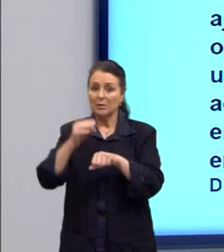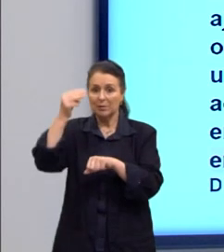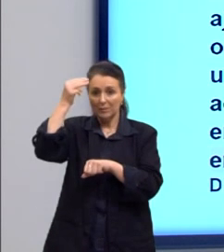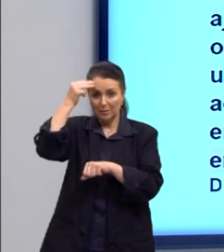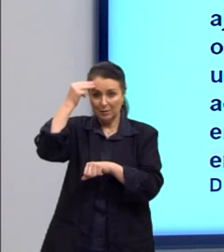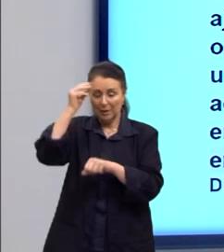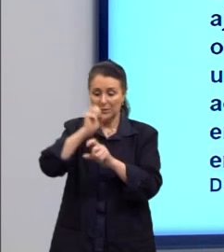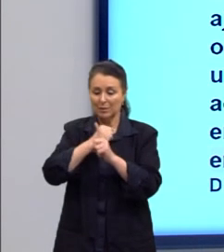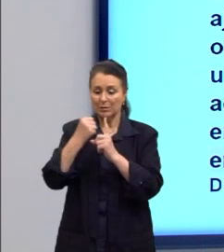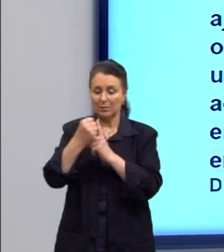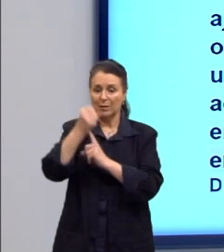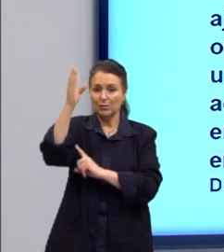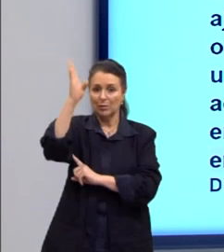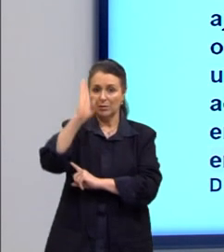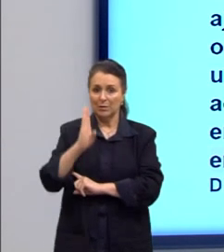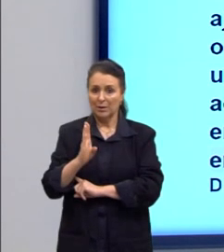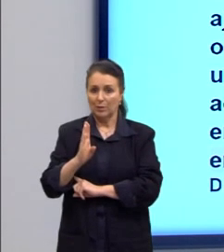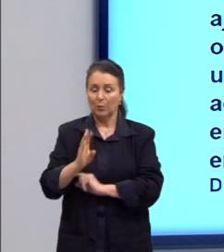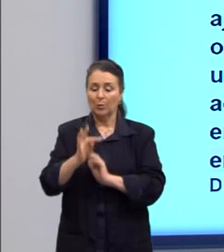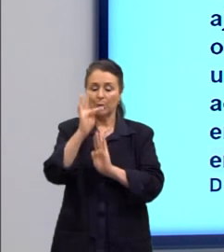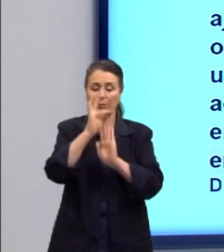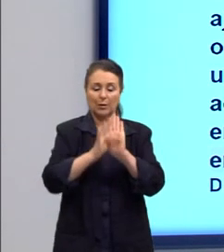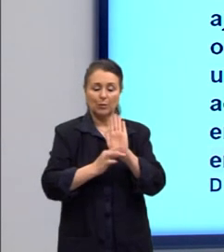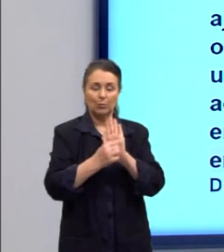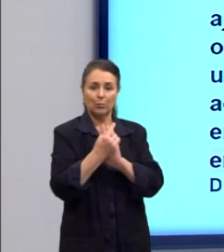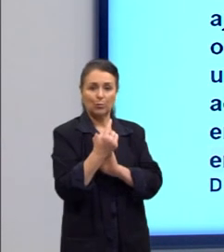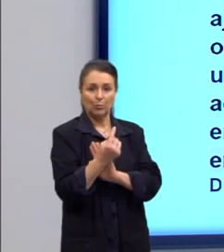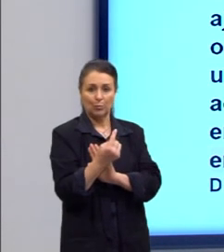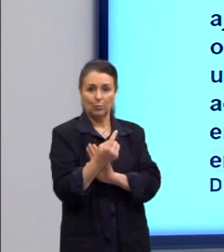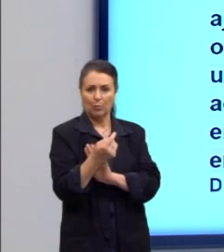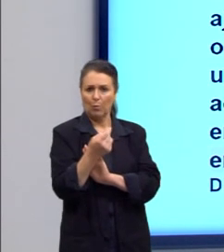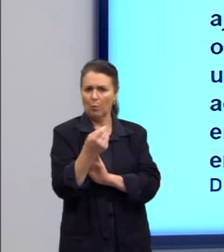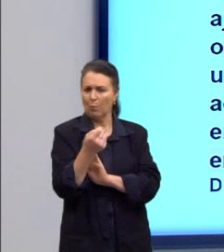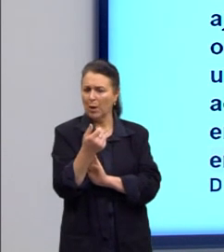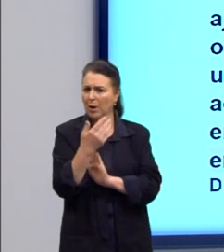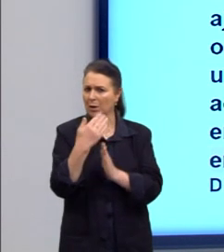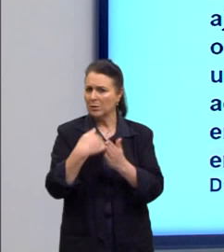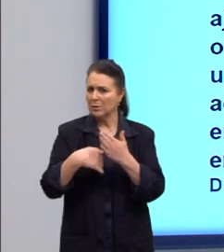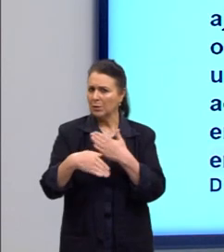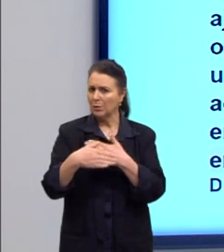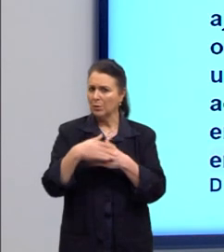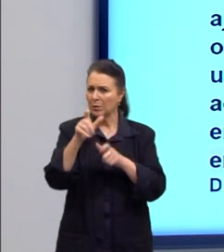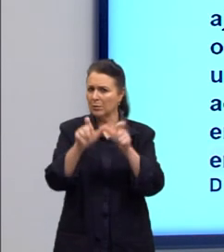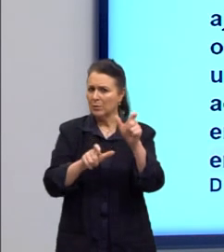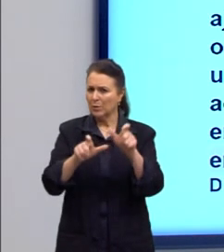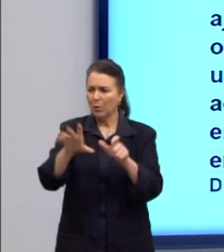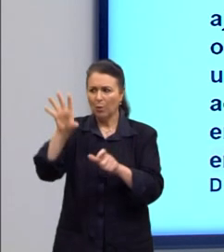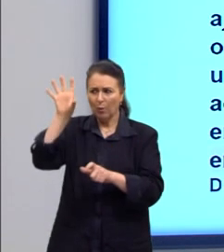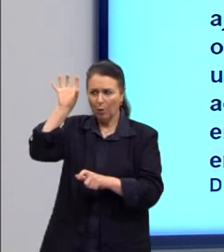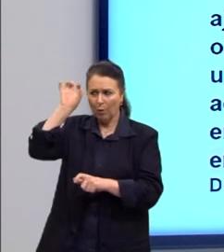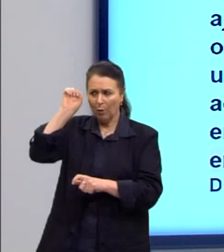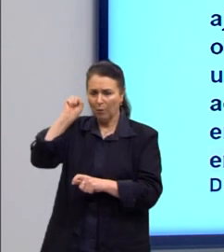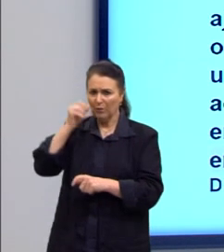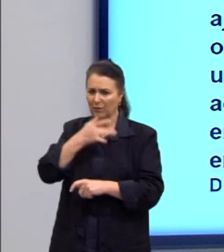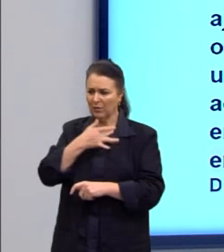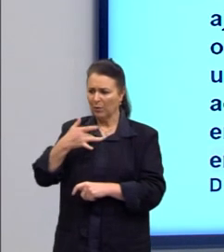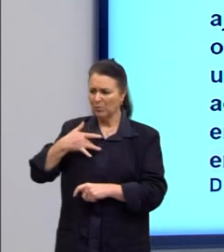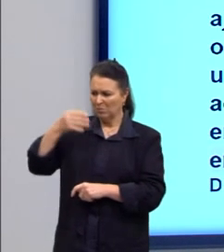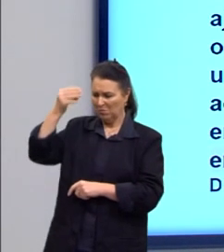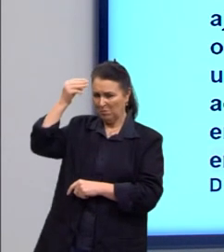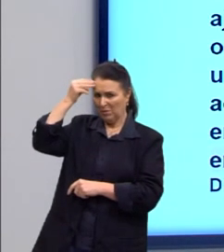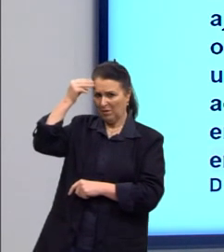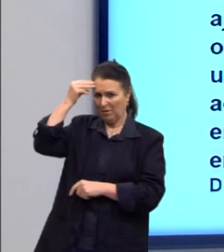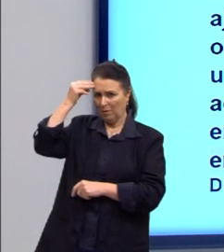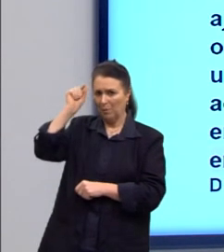o texto 1 diz o seguinte a maior parte das pessoas quando houve falarem saúde mental pensa